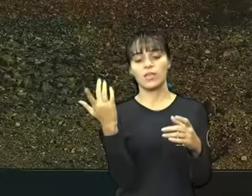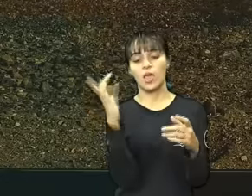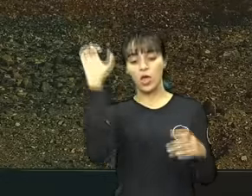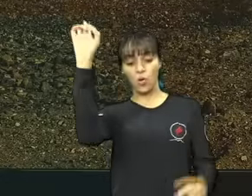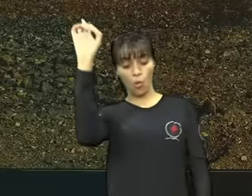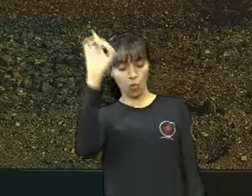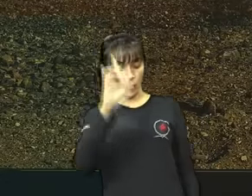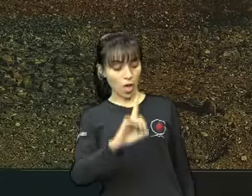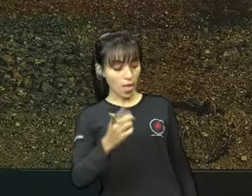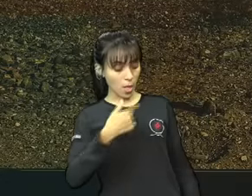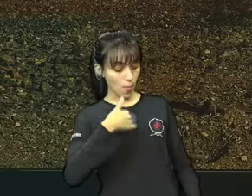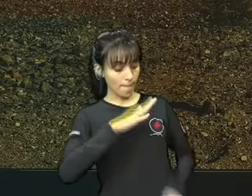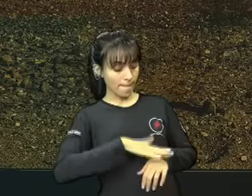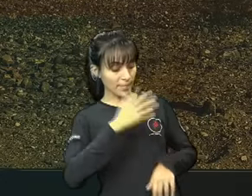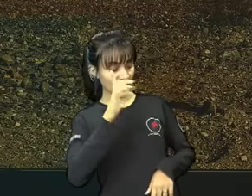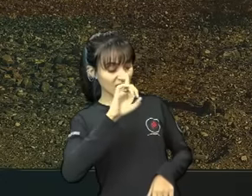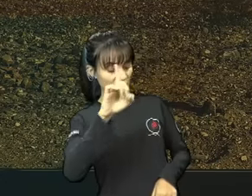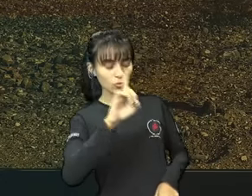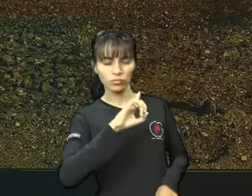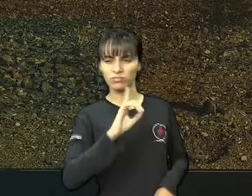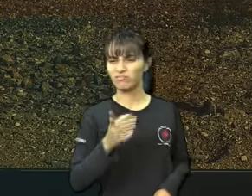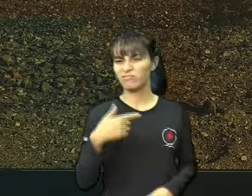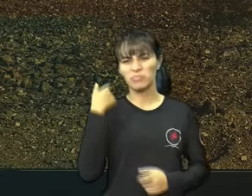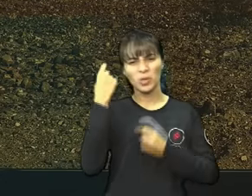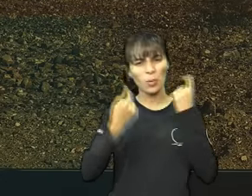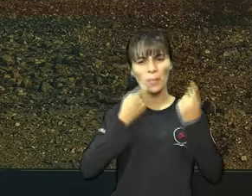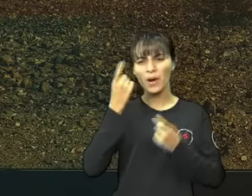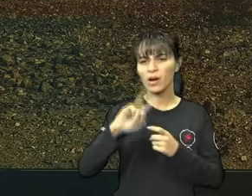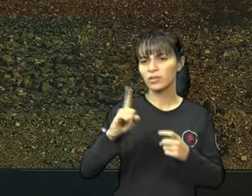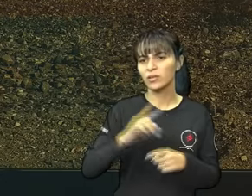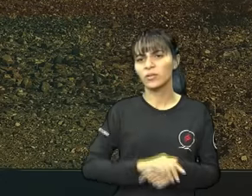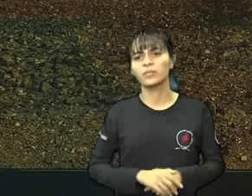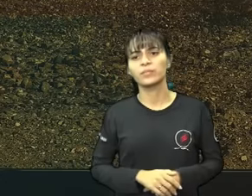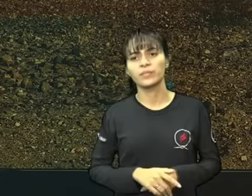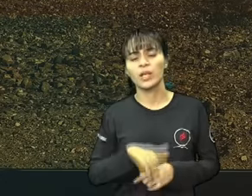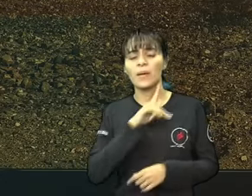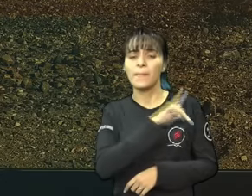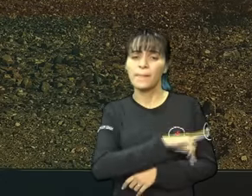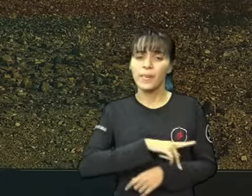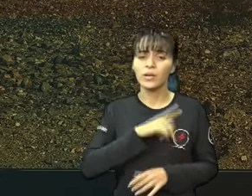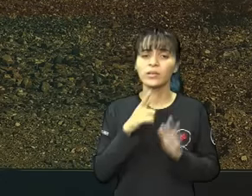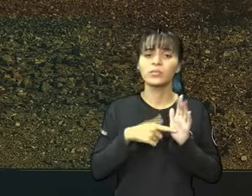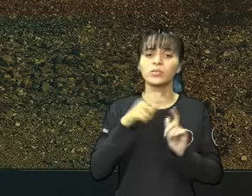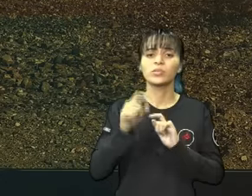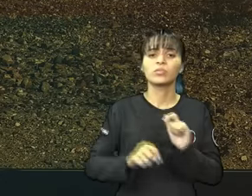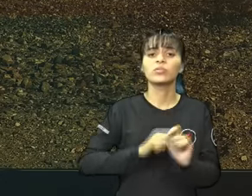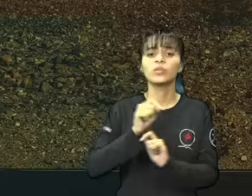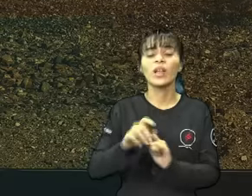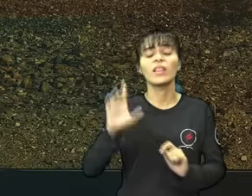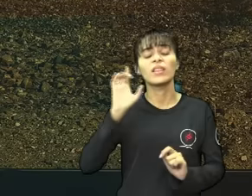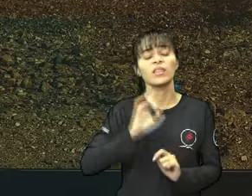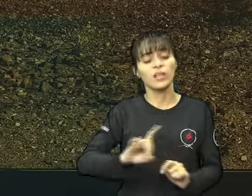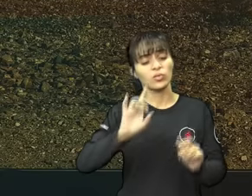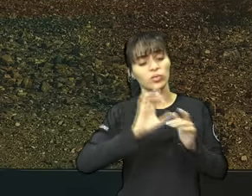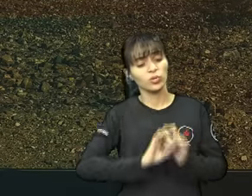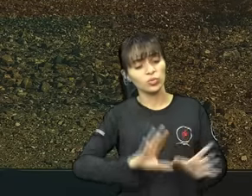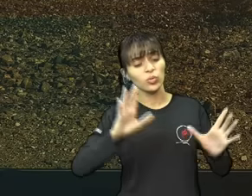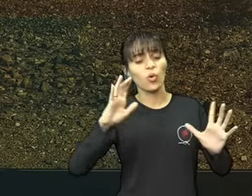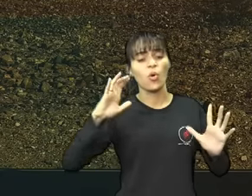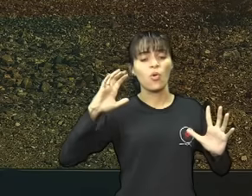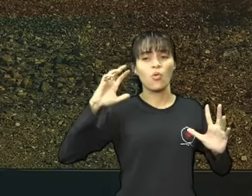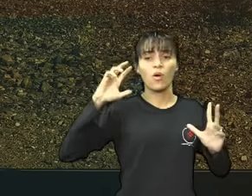Deus vem não deve tá preocupado com isso não é o que o apóstolo Paulo está dizendo que Deus deixou